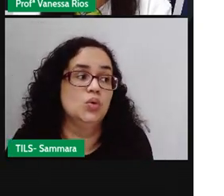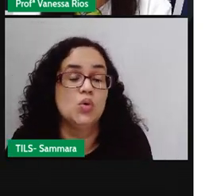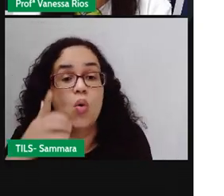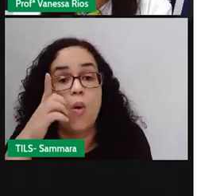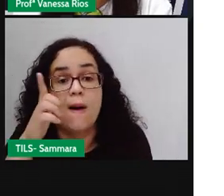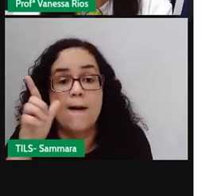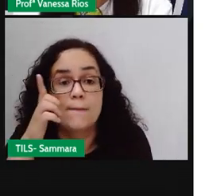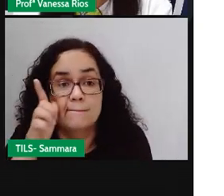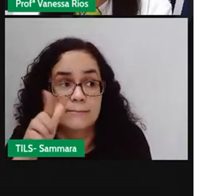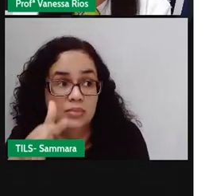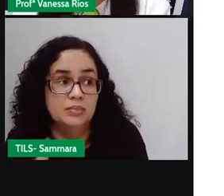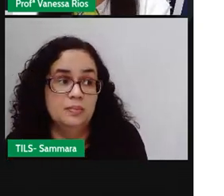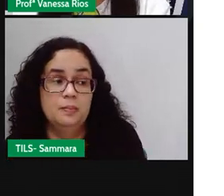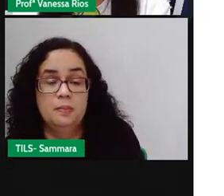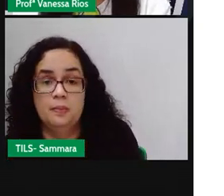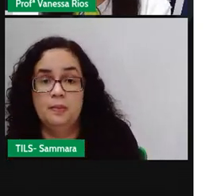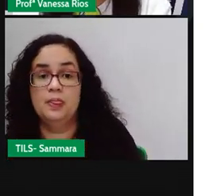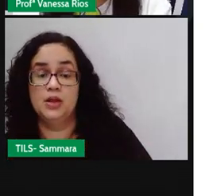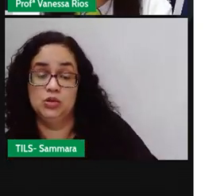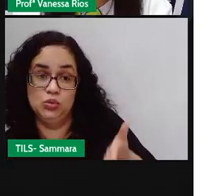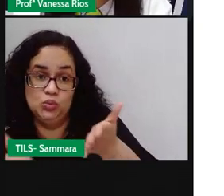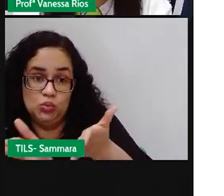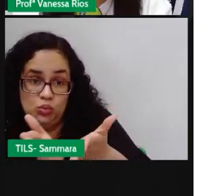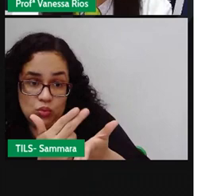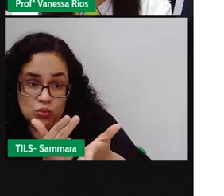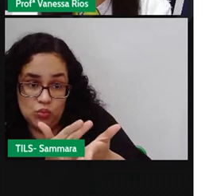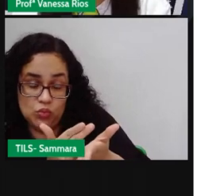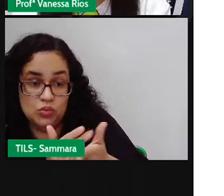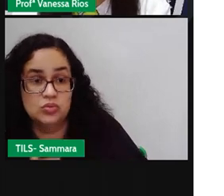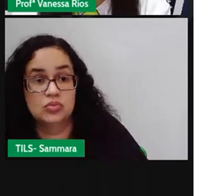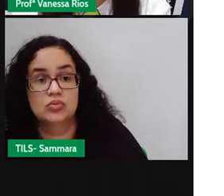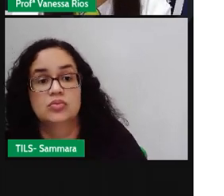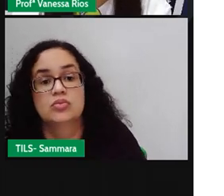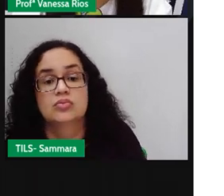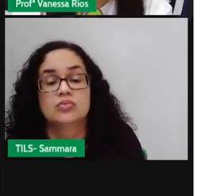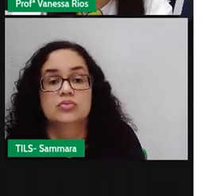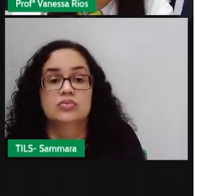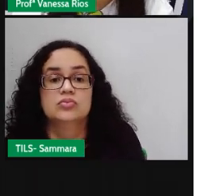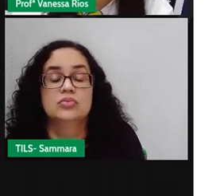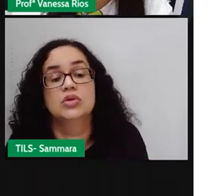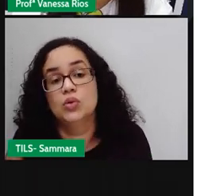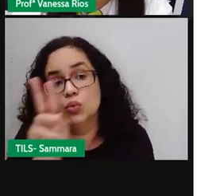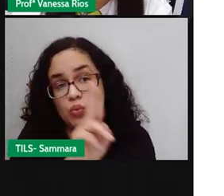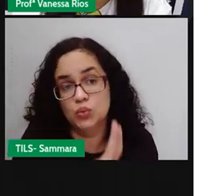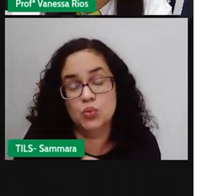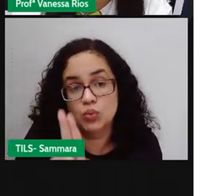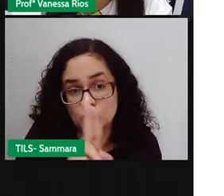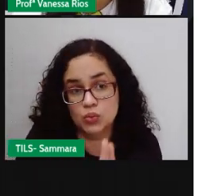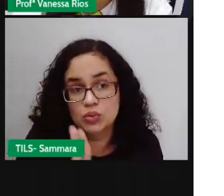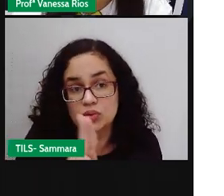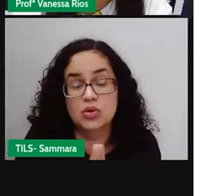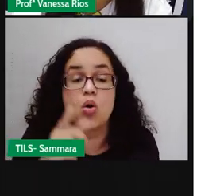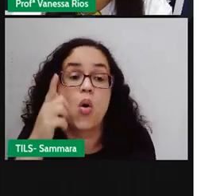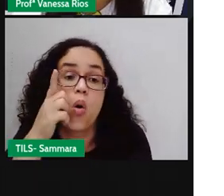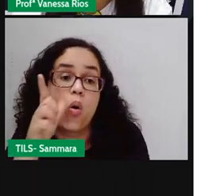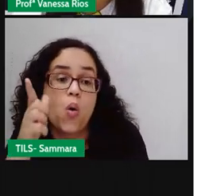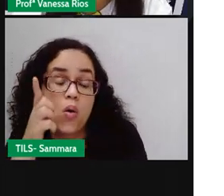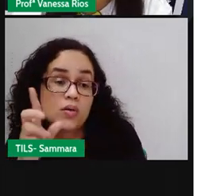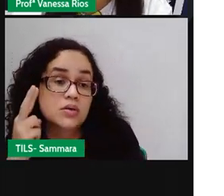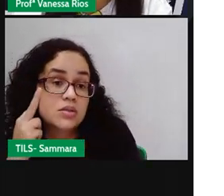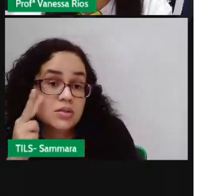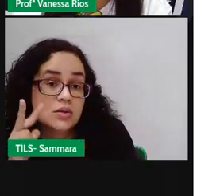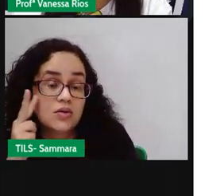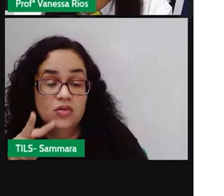quadrado. Nesse, além do formato dele, na estampa que ele utiliza, a gente ainda consegue